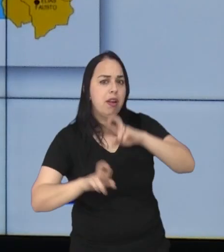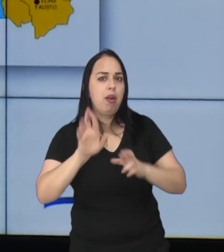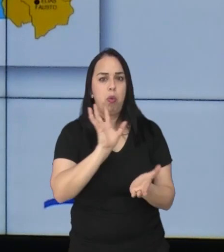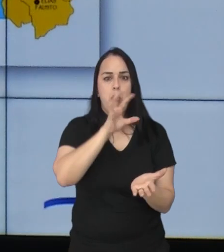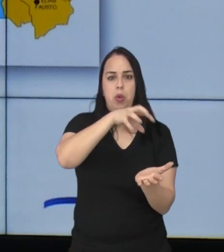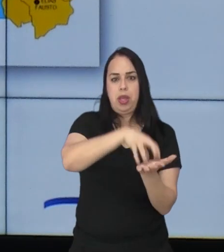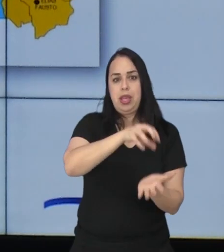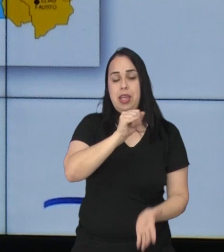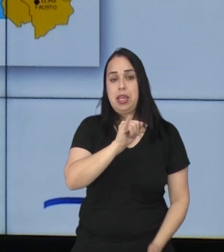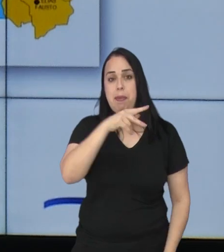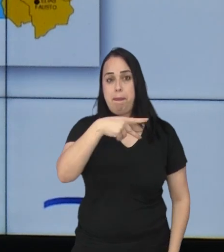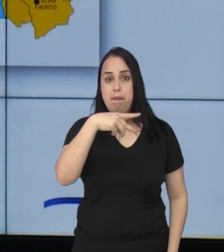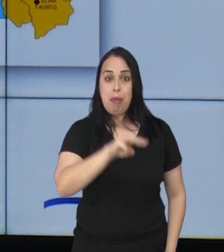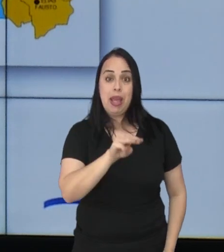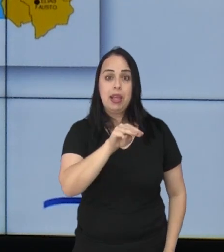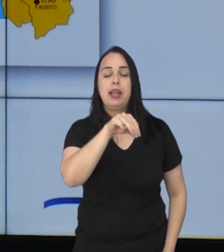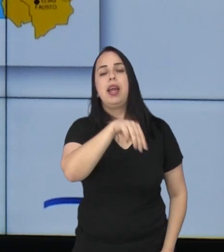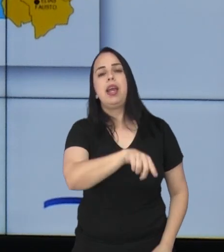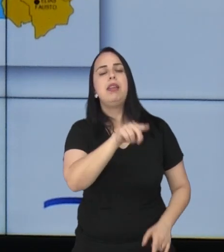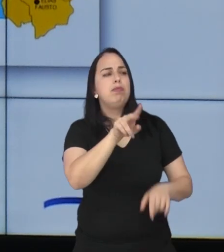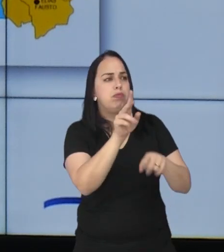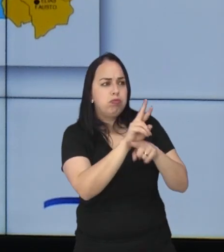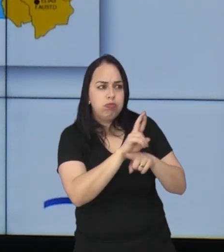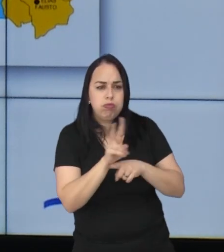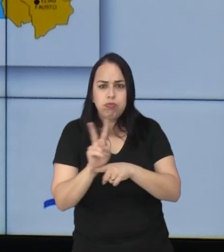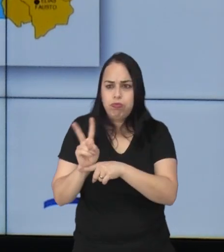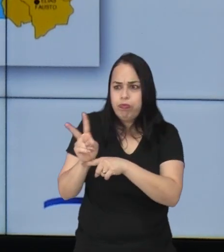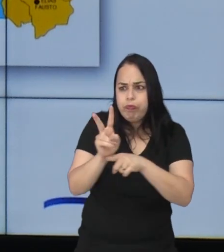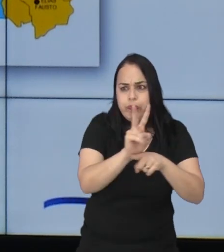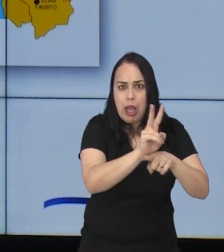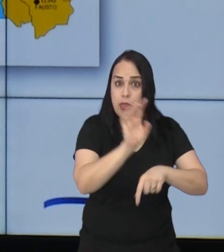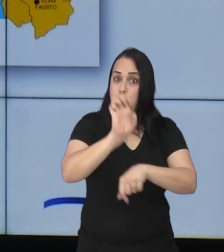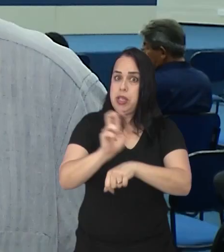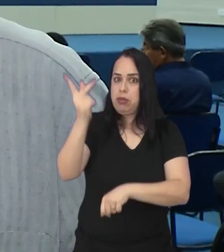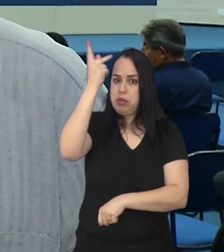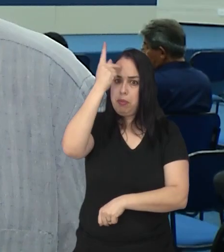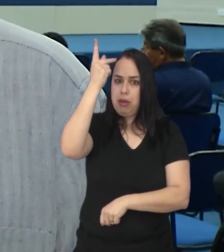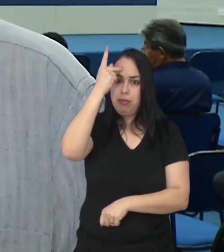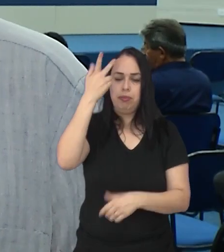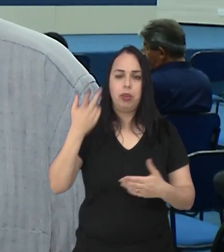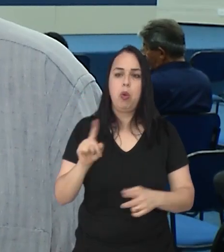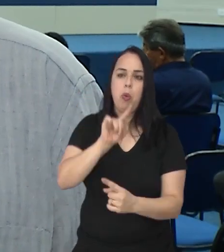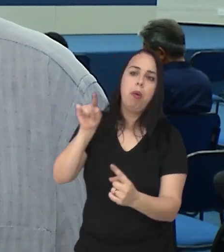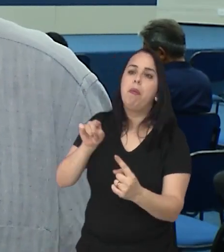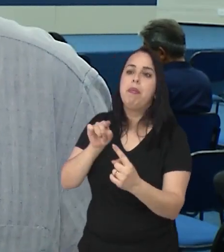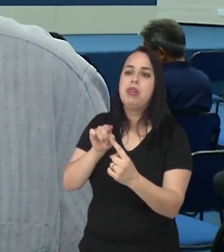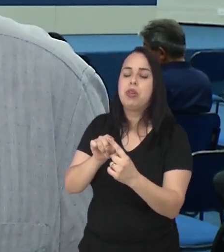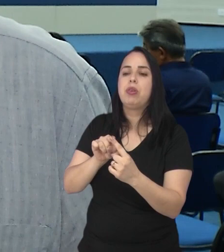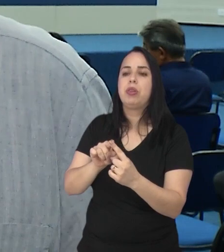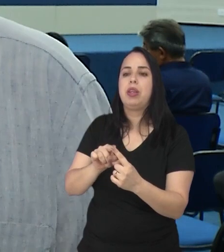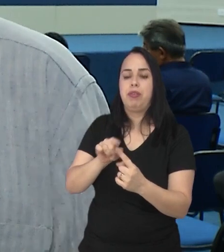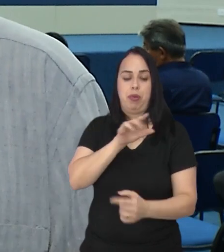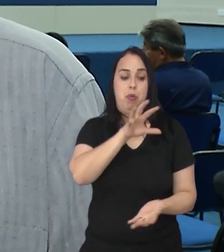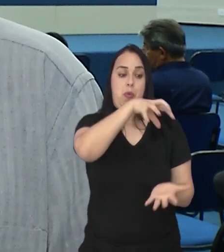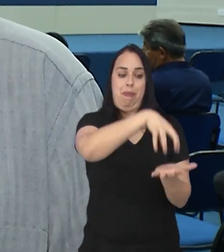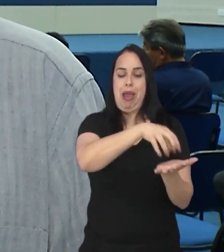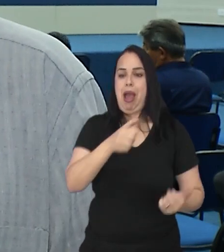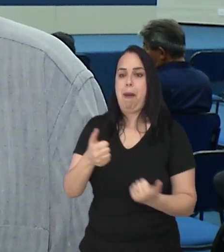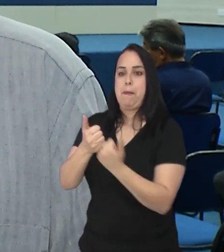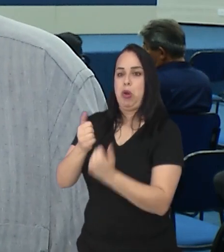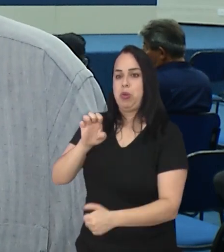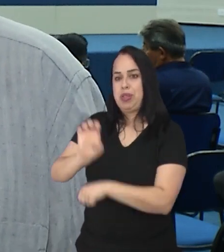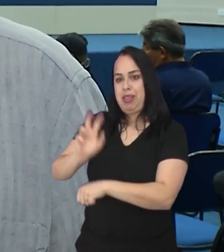realizado pelo IPEM, o Instituto de Pesos e Medidas do Estado de São Paulo. O objetivo do IPEM de São Paulo é prestar o apoio ao Estado